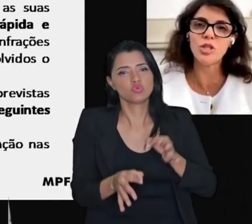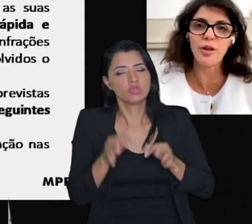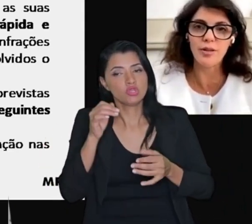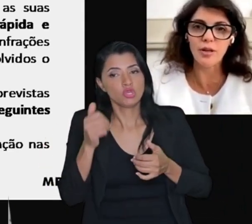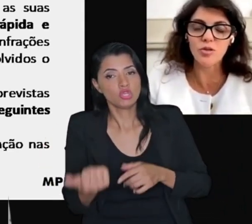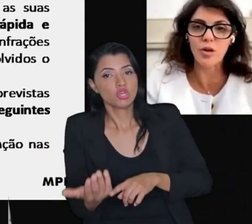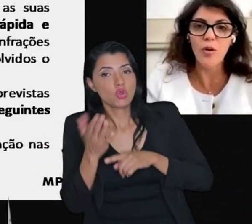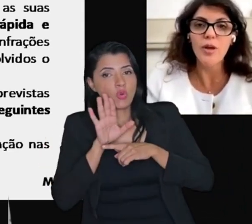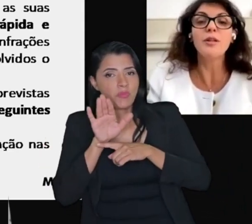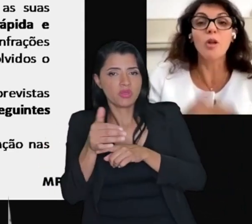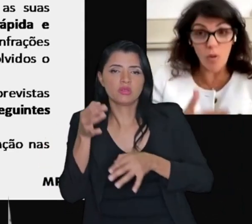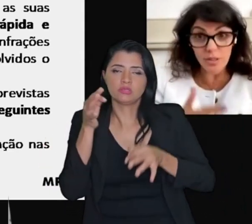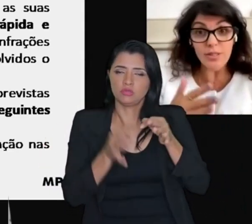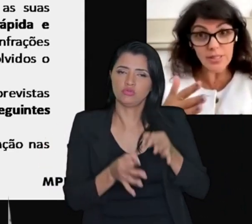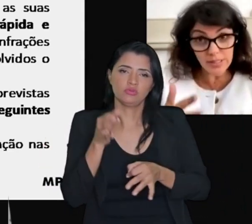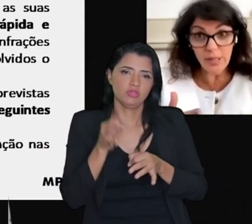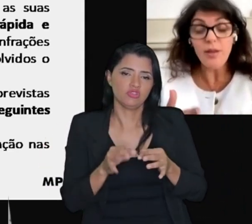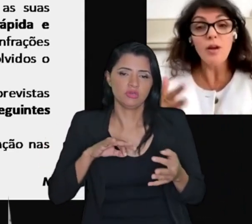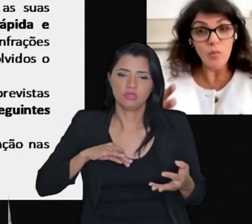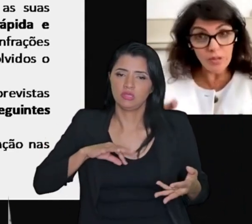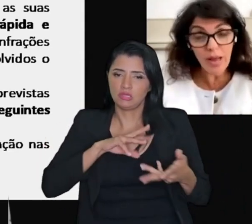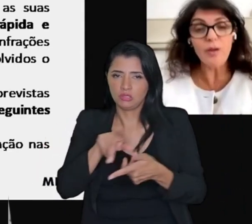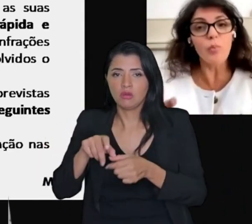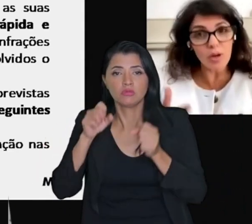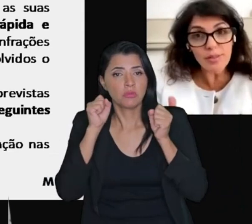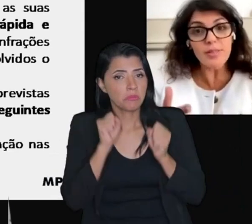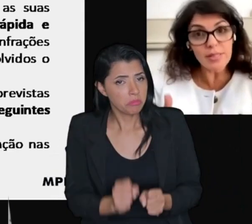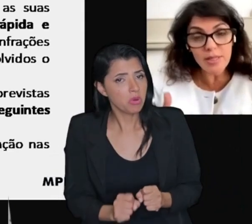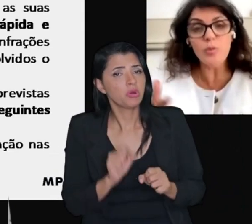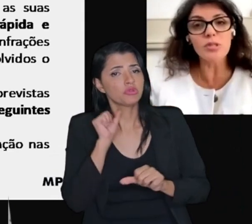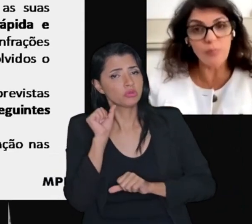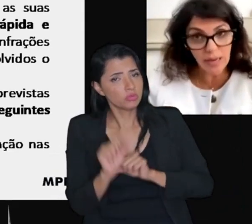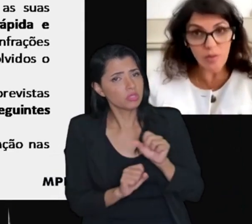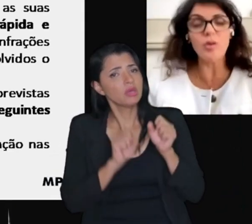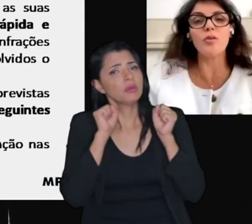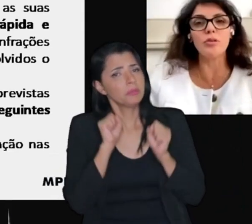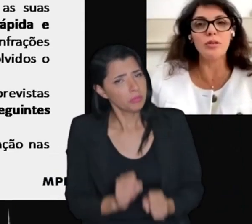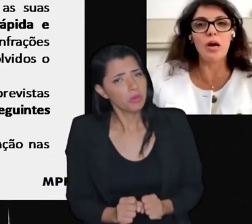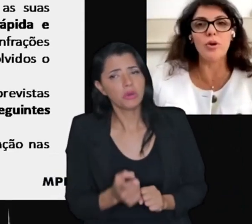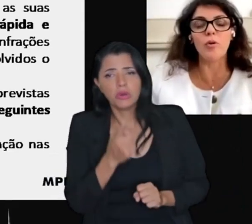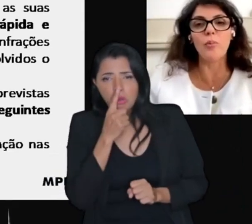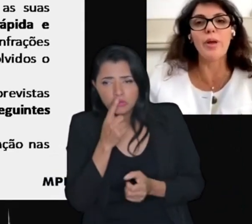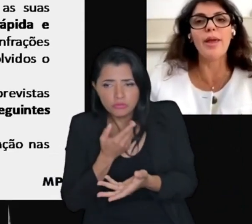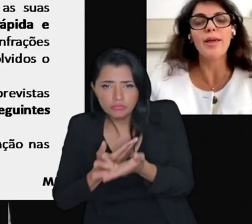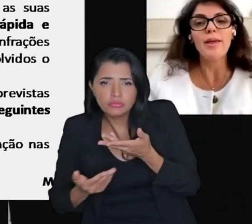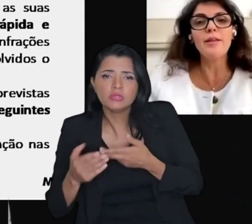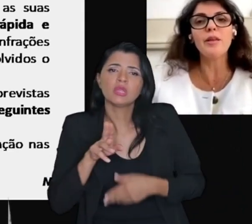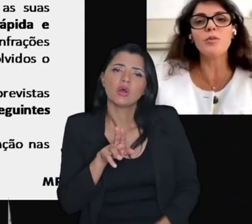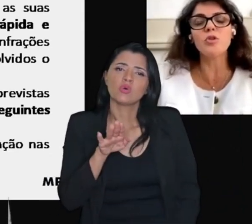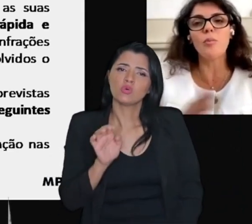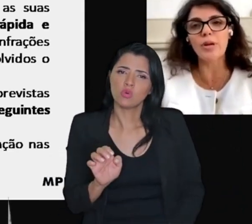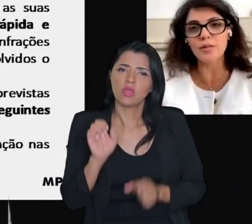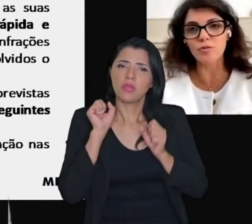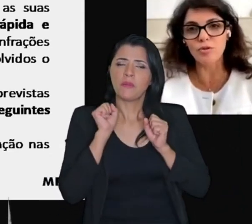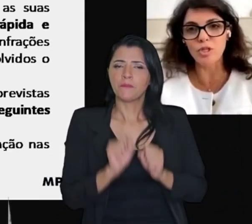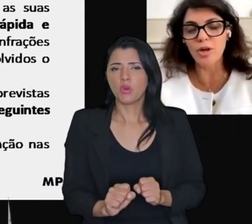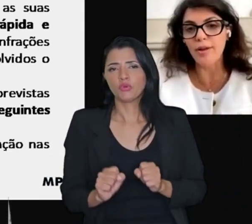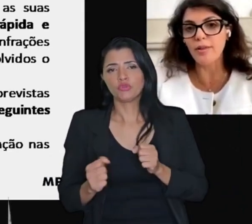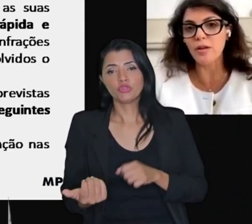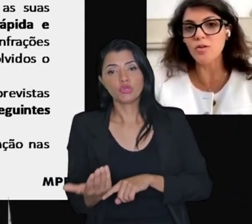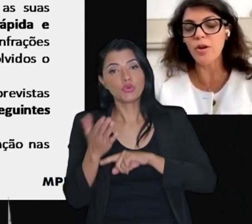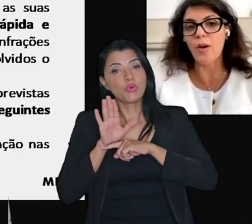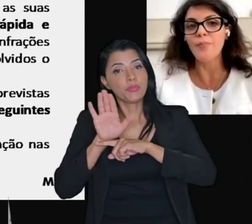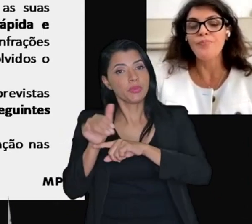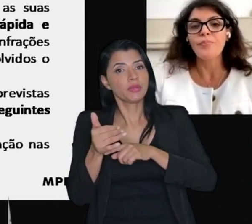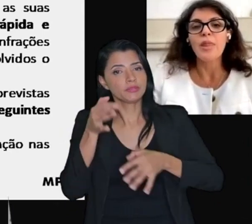cooperação jurídica internacional. Então, pode-se sim mudar, pode-se sim se aproximar da União Europeia em termos de cooperação